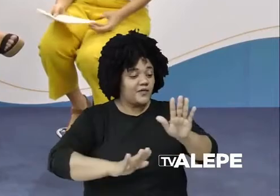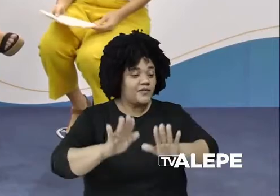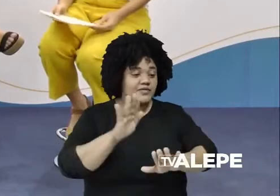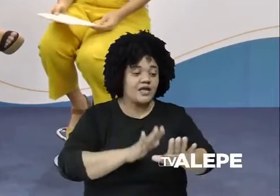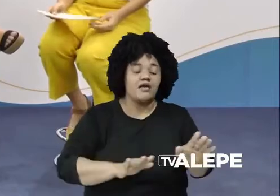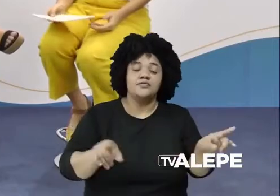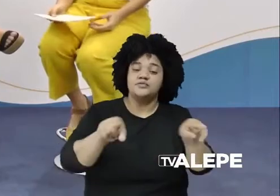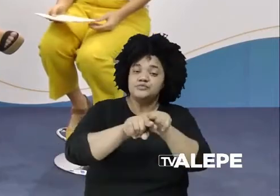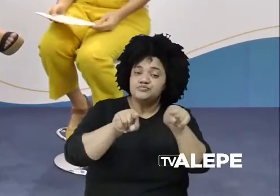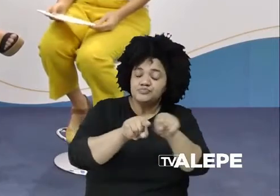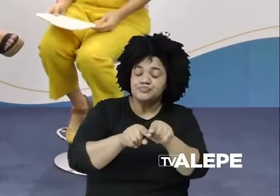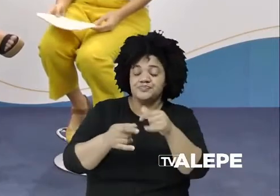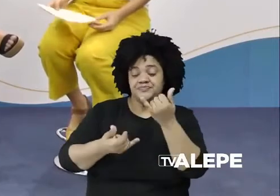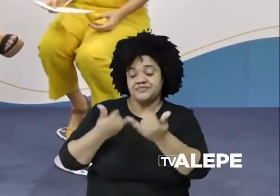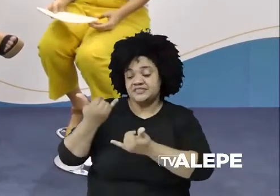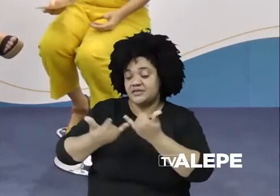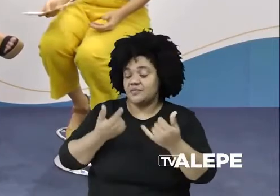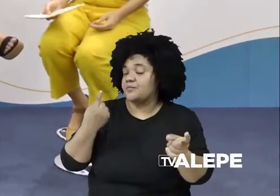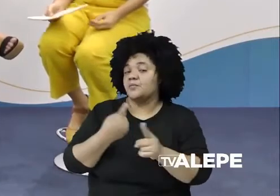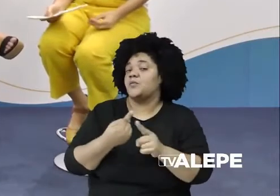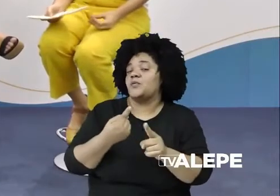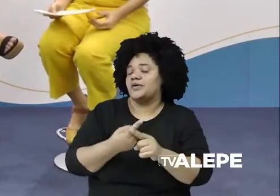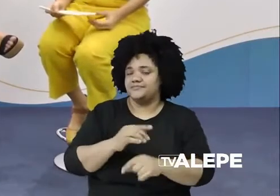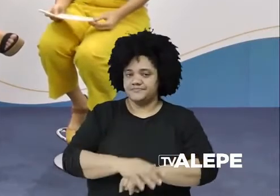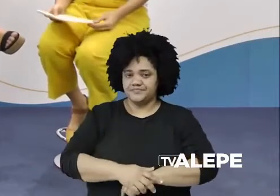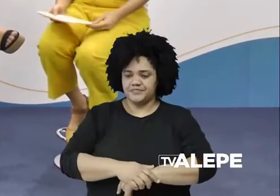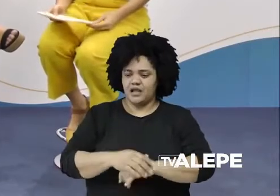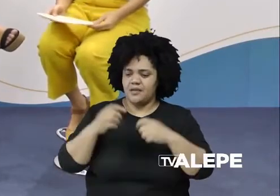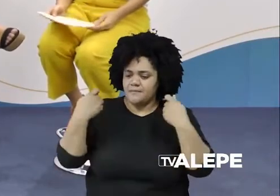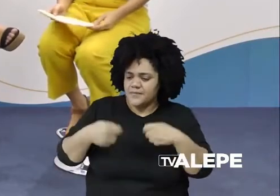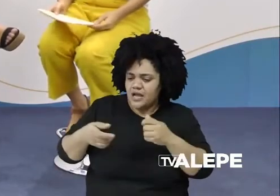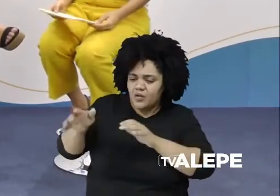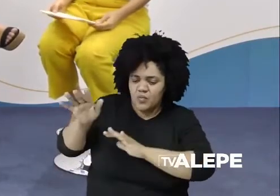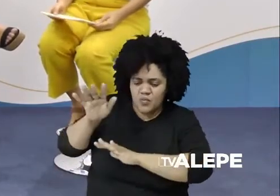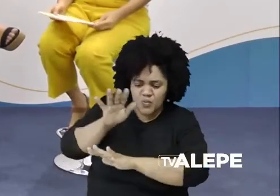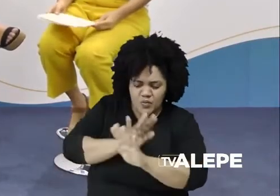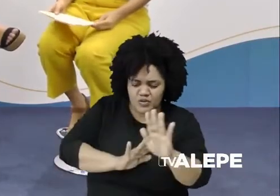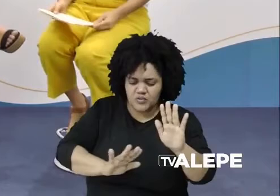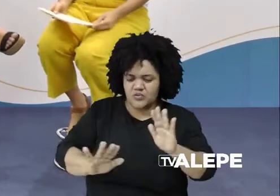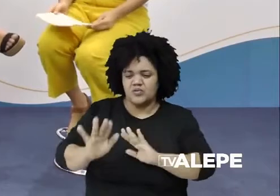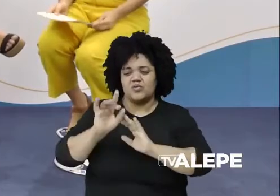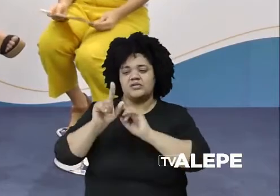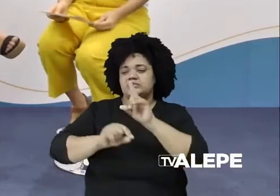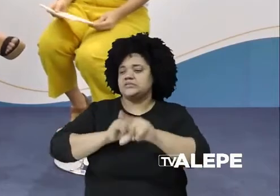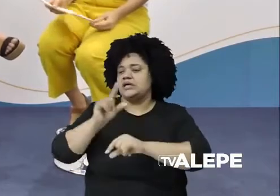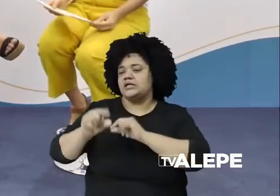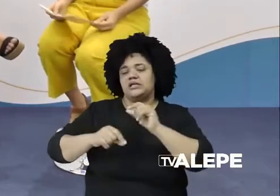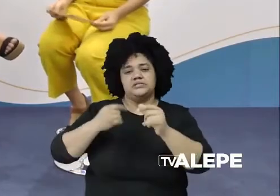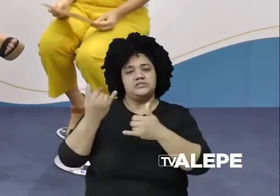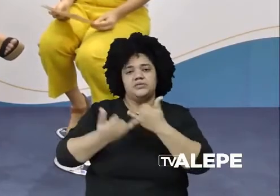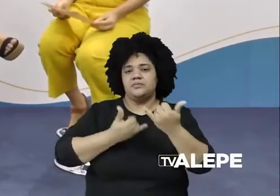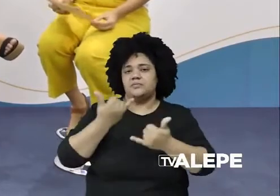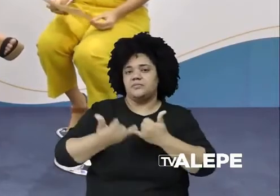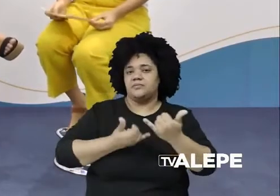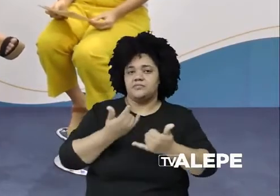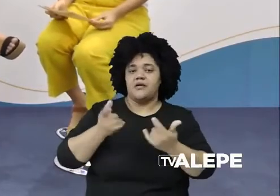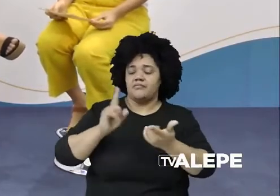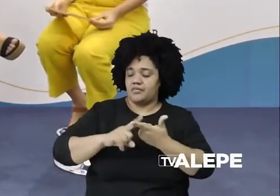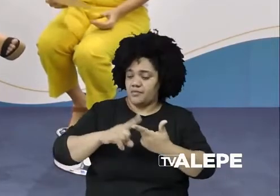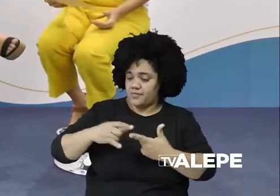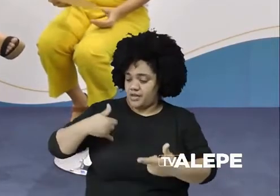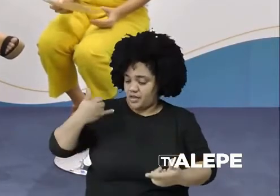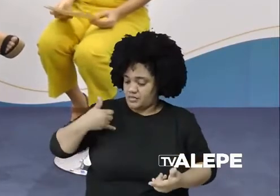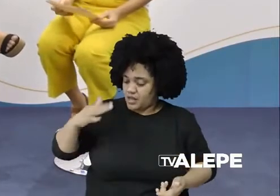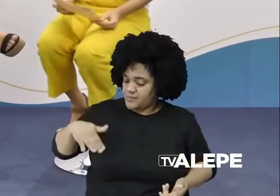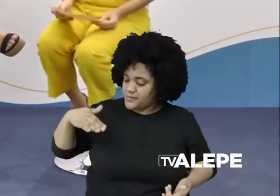quando fala também das brincadeiras, porque há todo um cuidado em relação à seleção das brincadeiras e em relação à faixa etária.